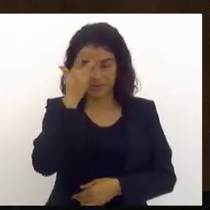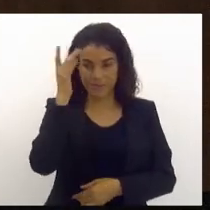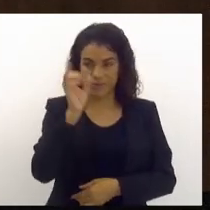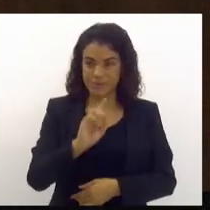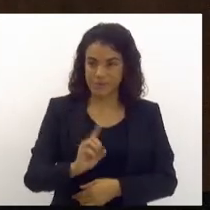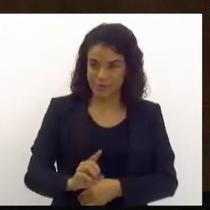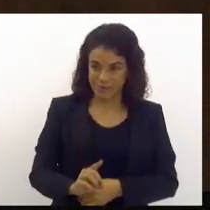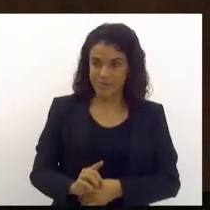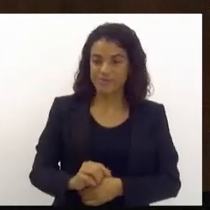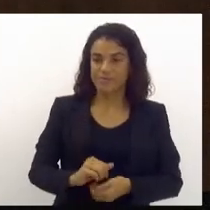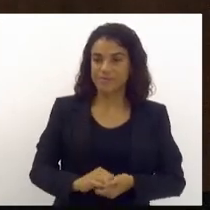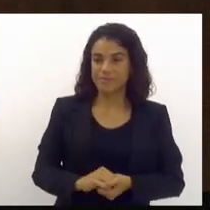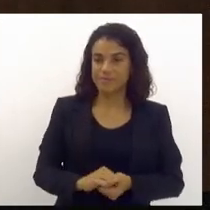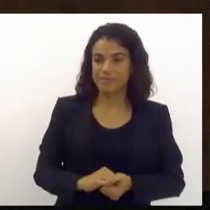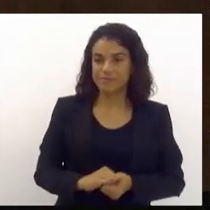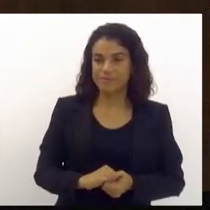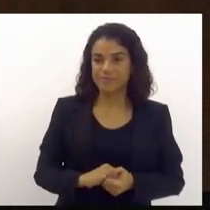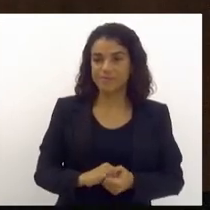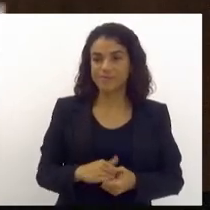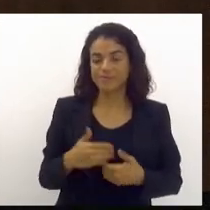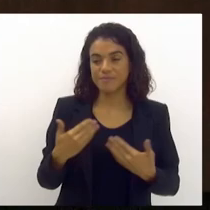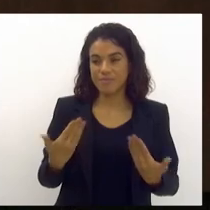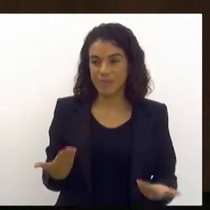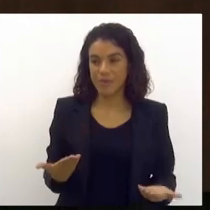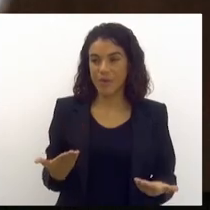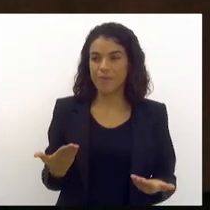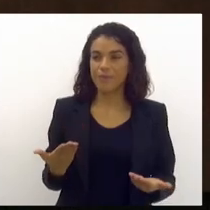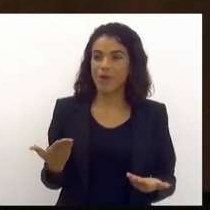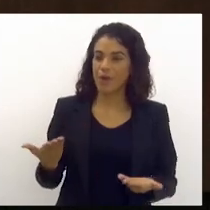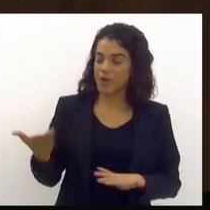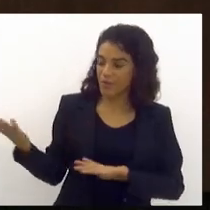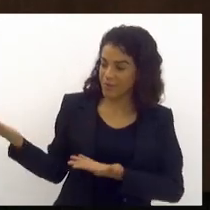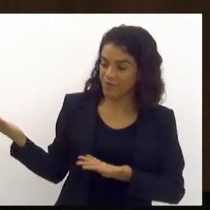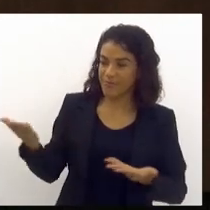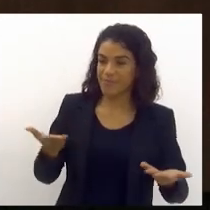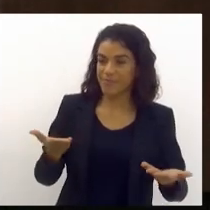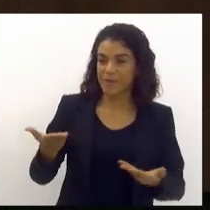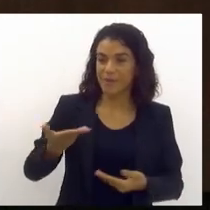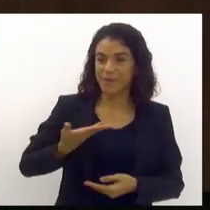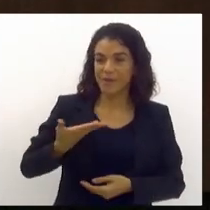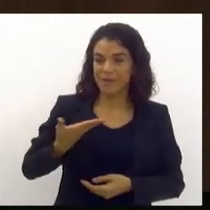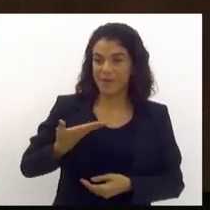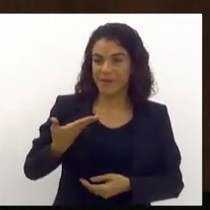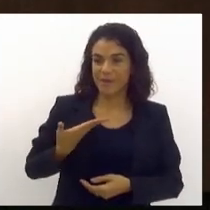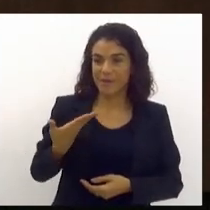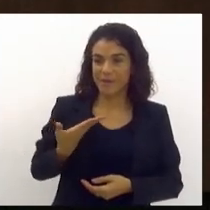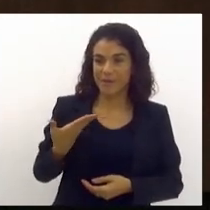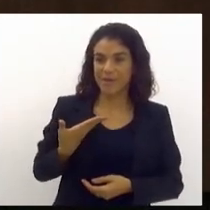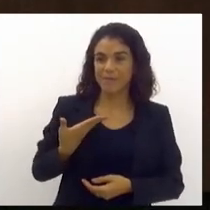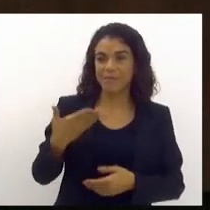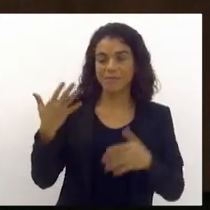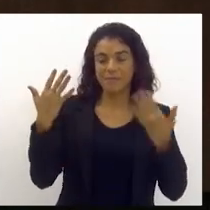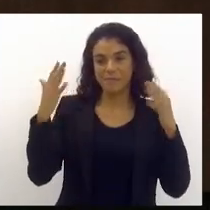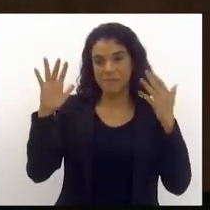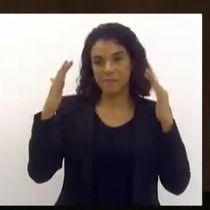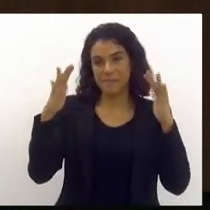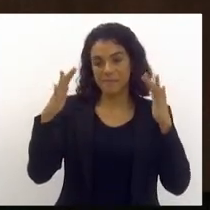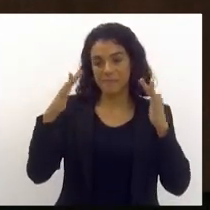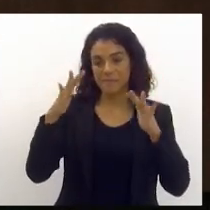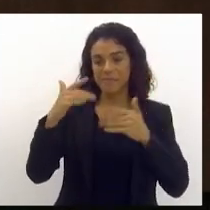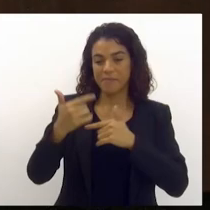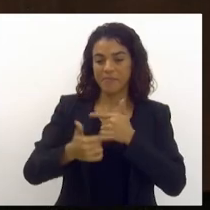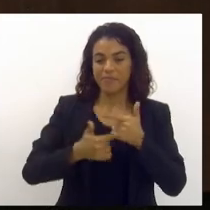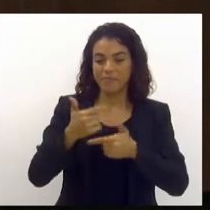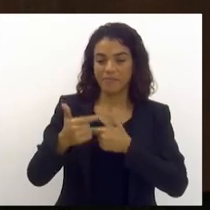desse pacote. Eu estou aqui recebendo minhas amigas dos fundos. Parabéns pelo trabalho que vocês